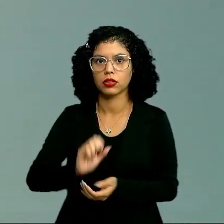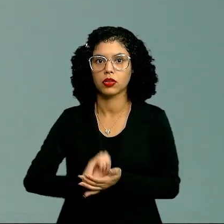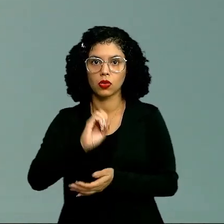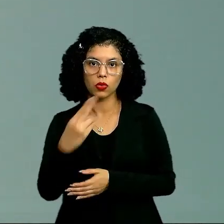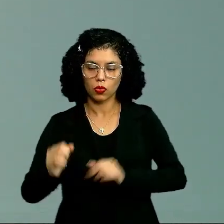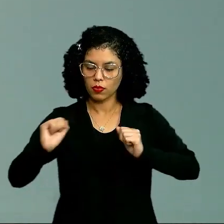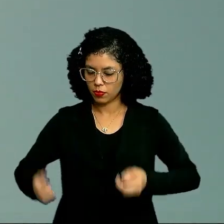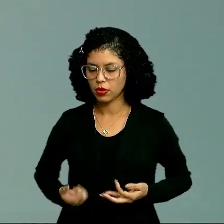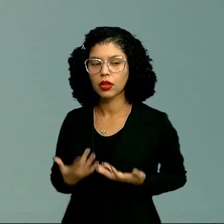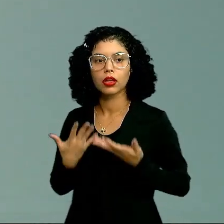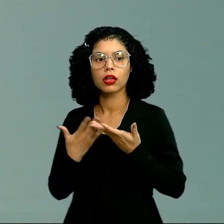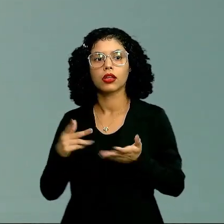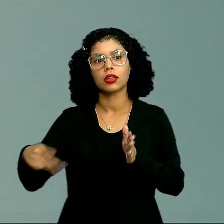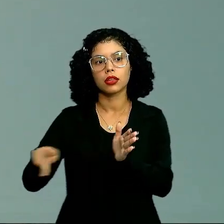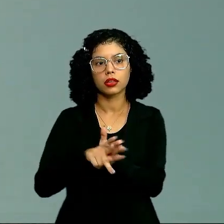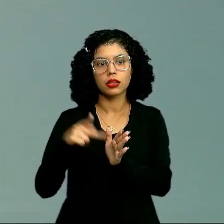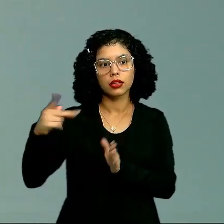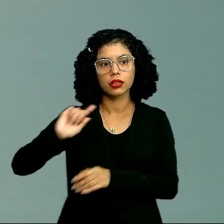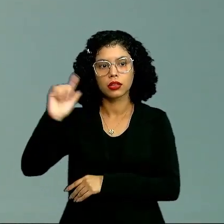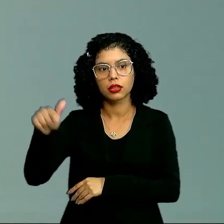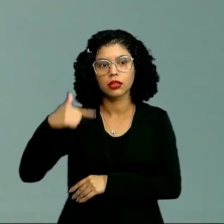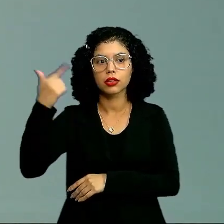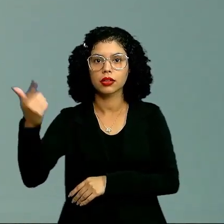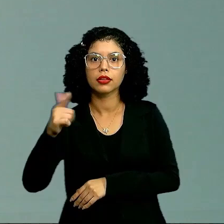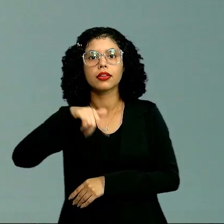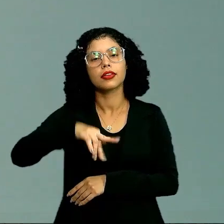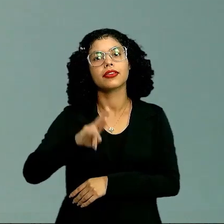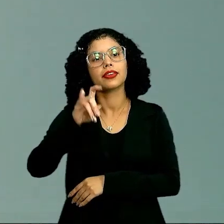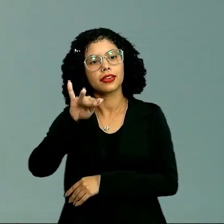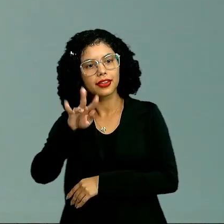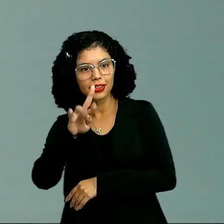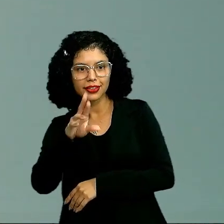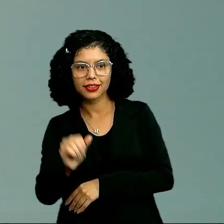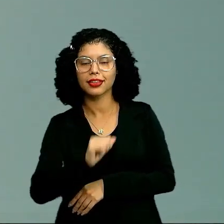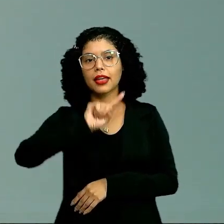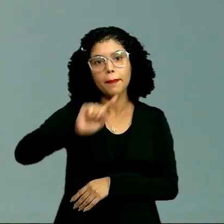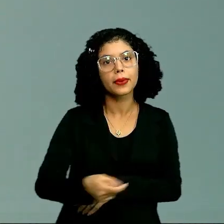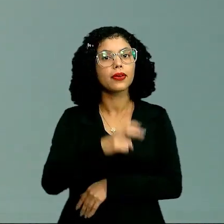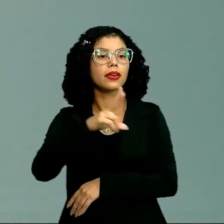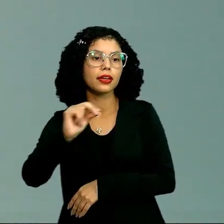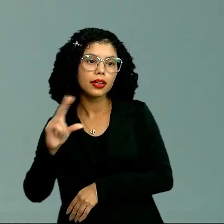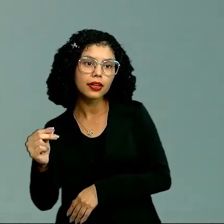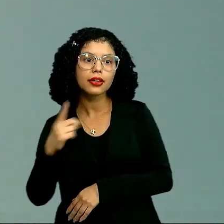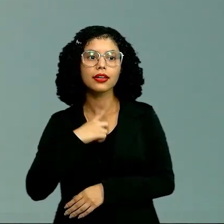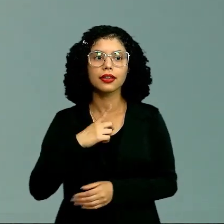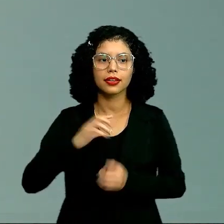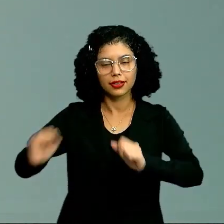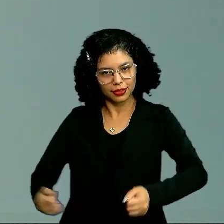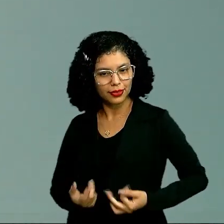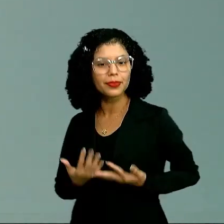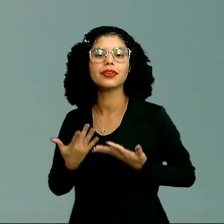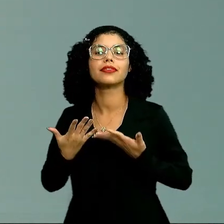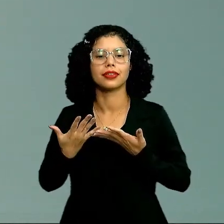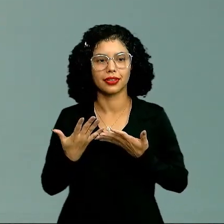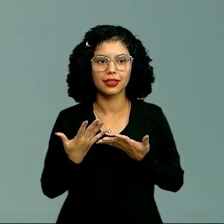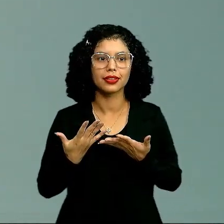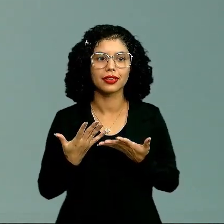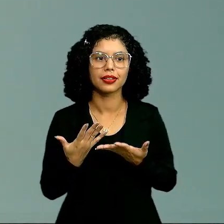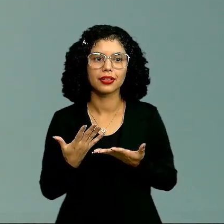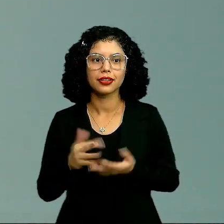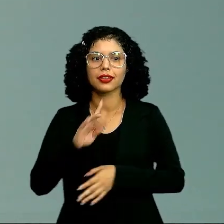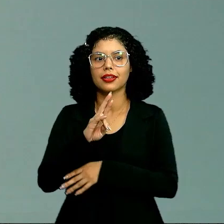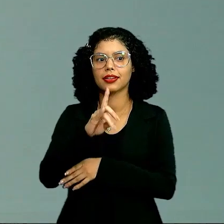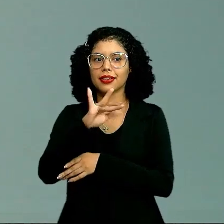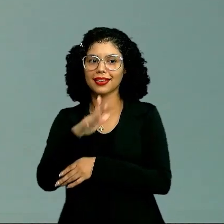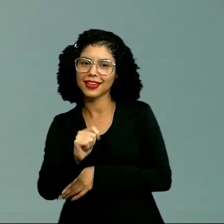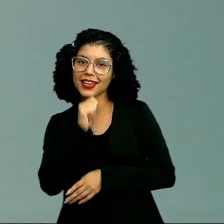ou manifestação dela lá no quinhentismo, em 1500, em que eu tenho manifestação,